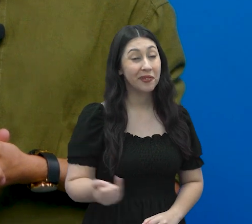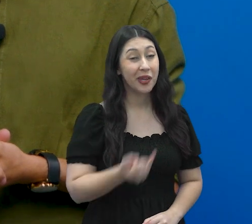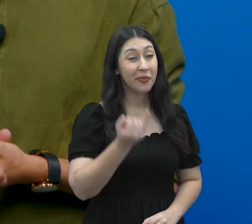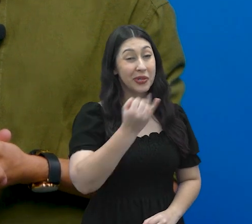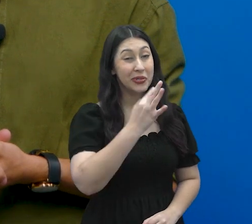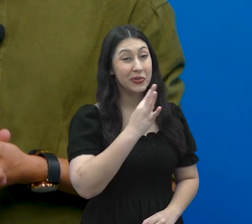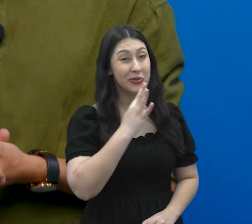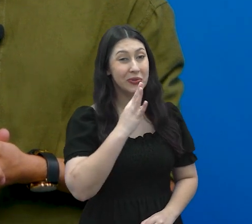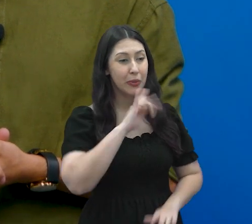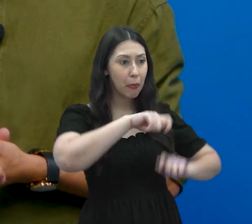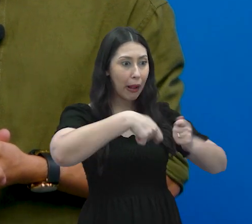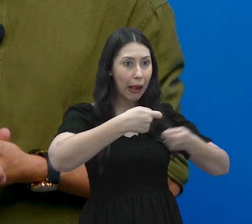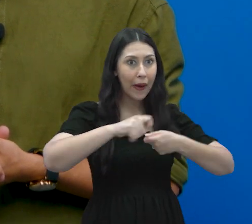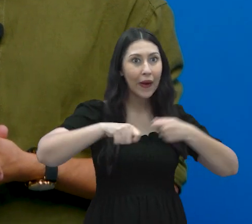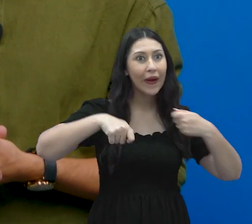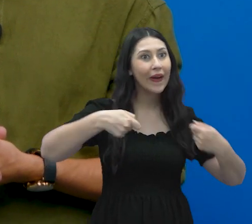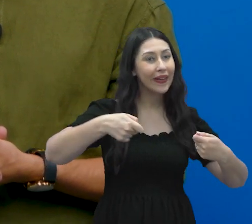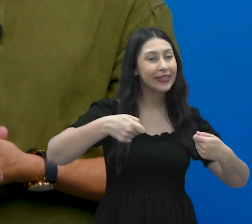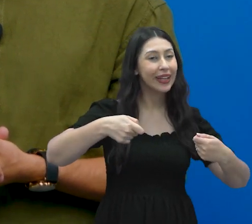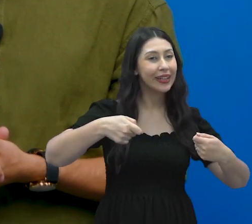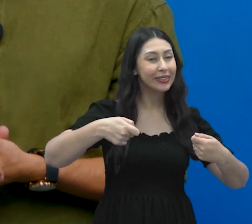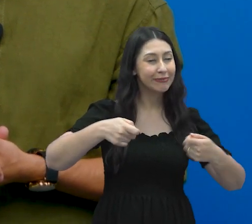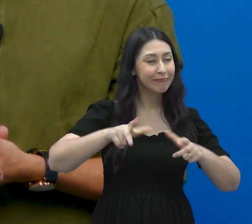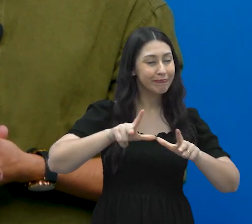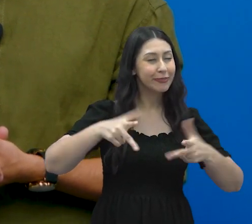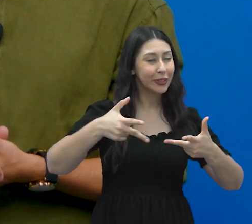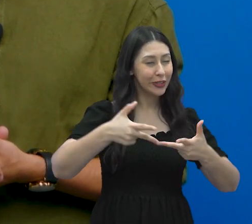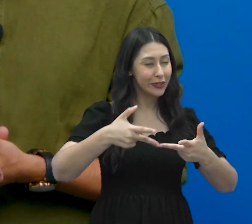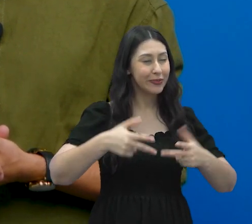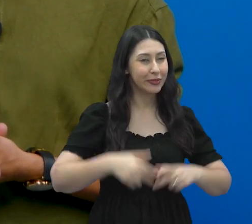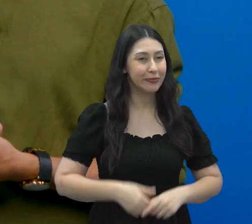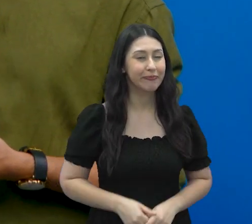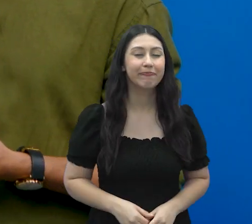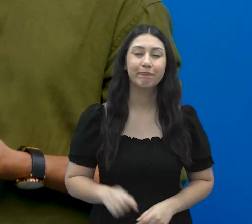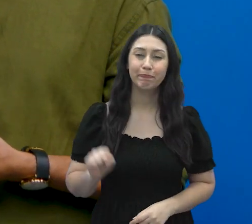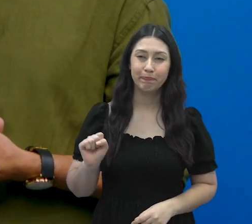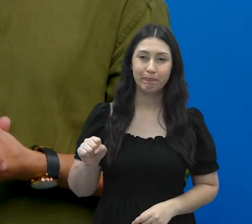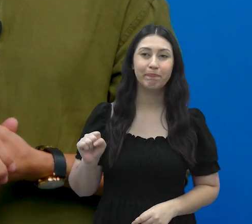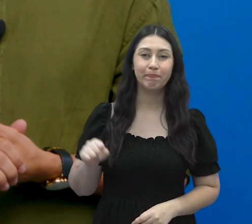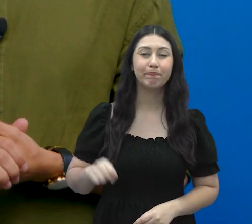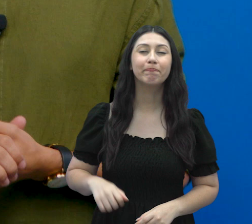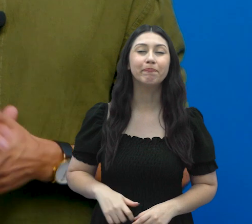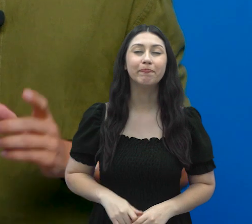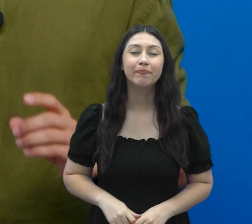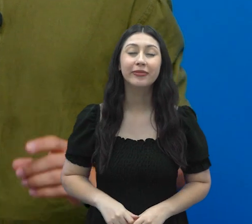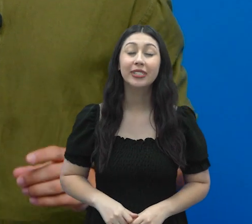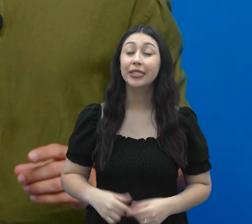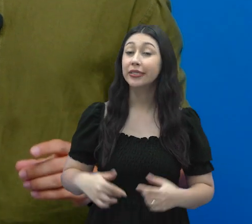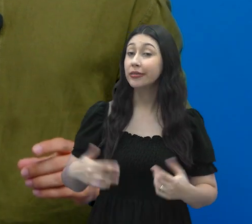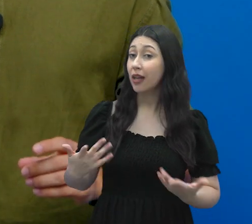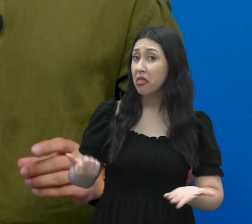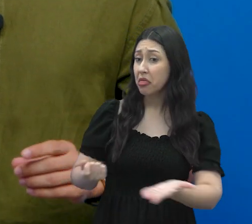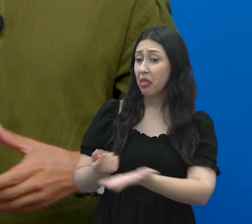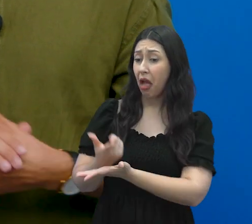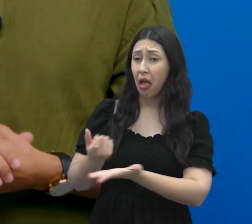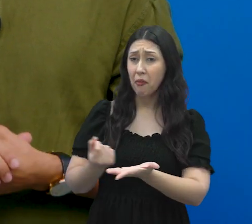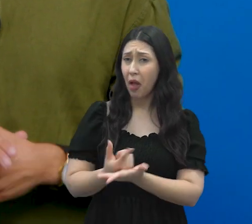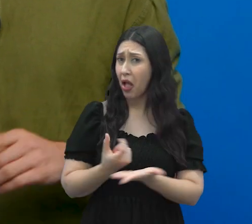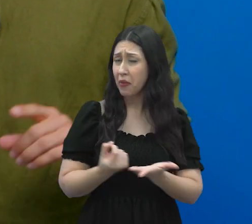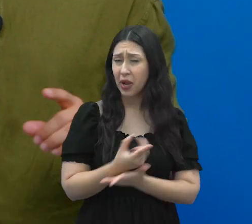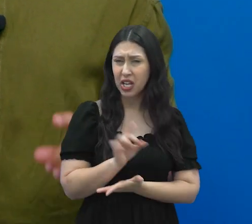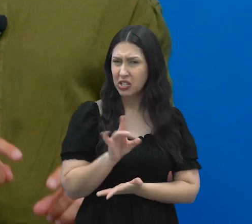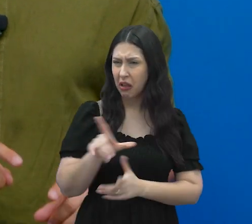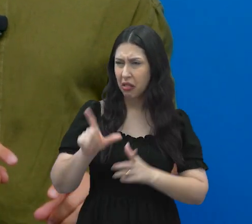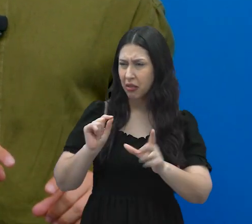Importante a gente saber um pouco mais a respeito de algo que está tão próximo da gente, né, Matheus? Com certeza. E olha, o consumo não é só uma questão